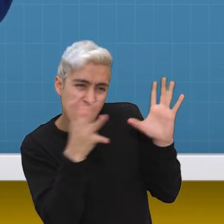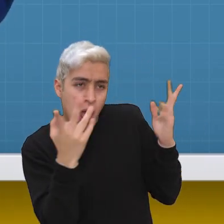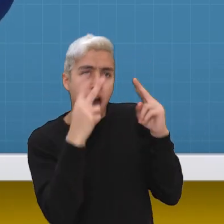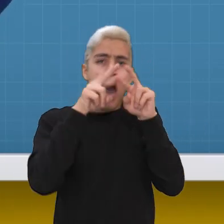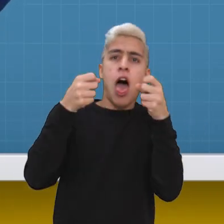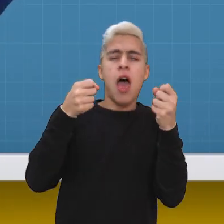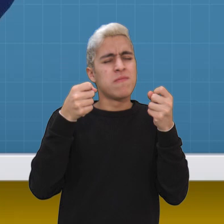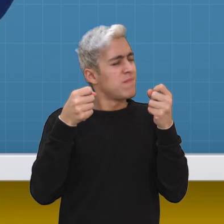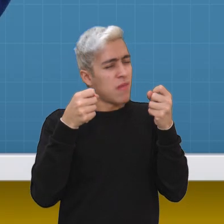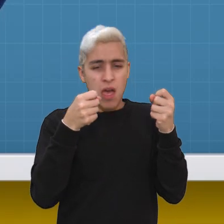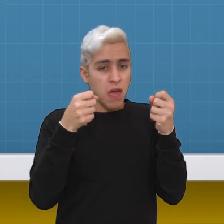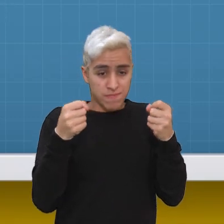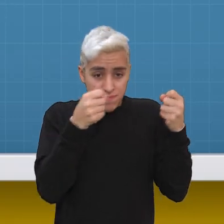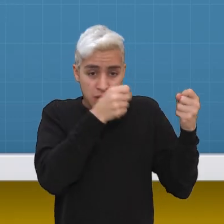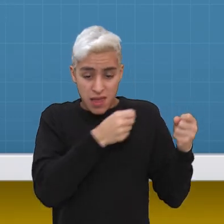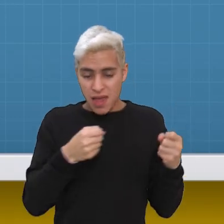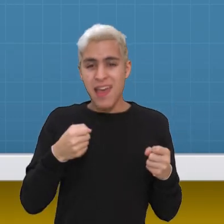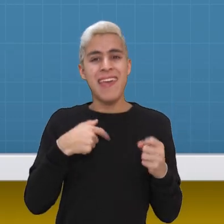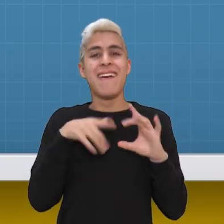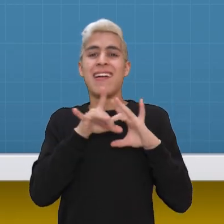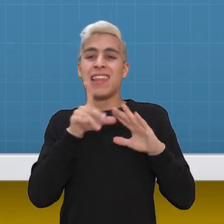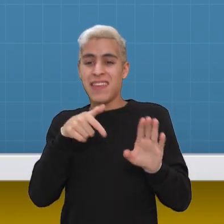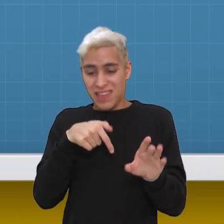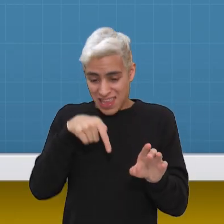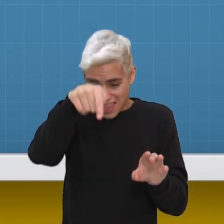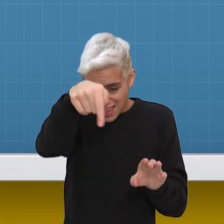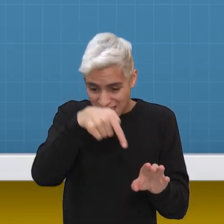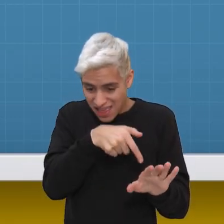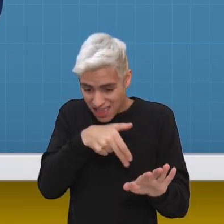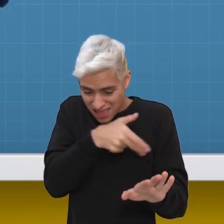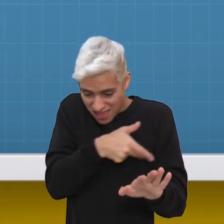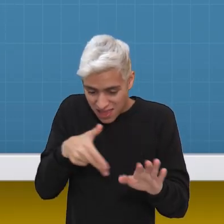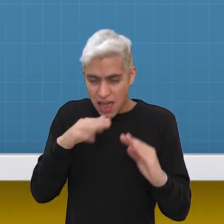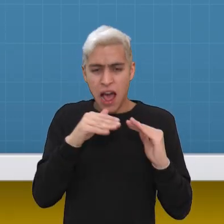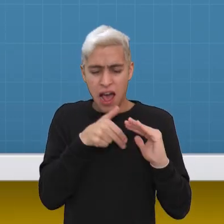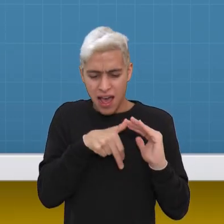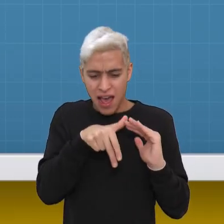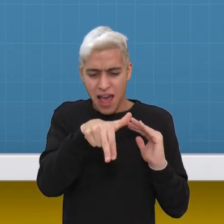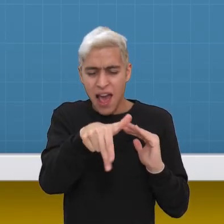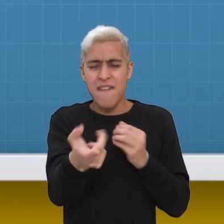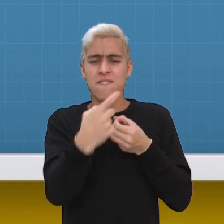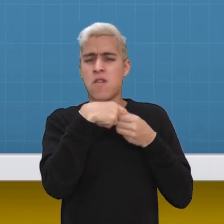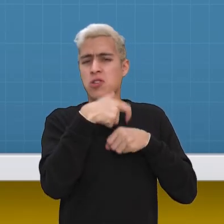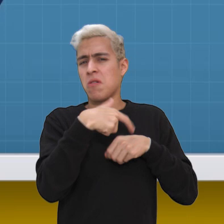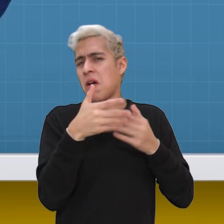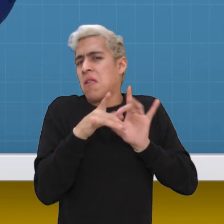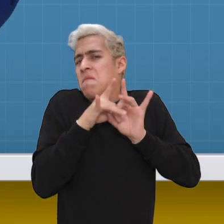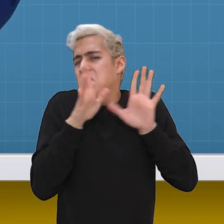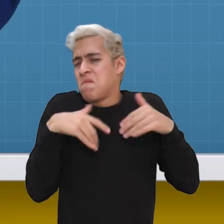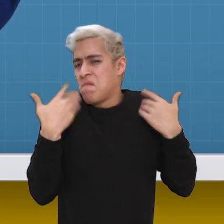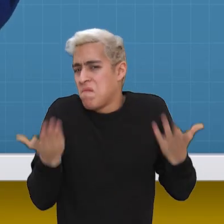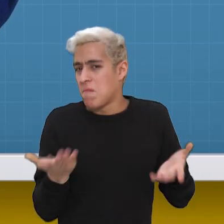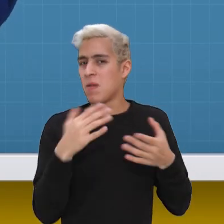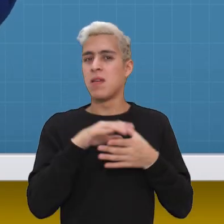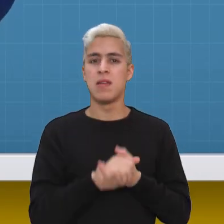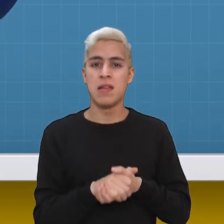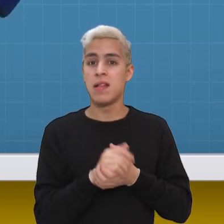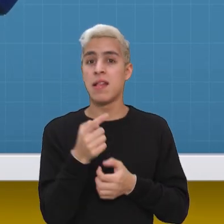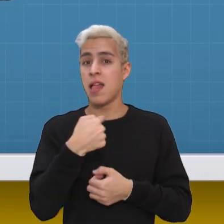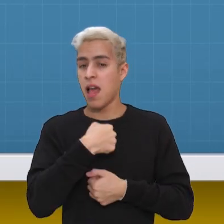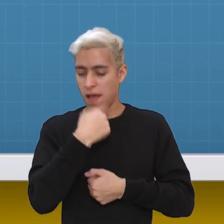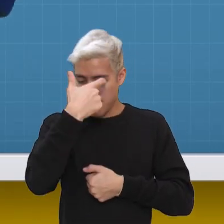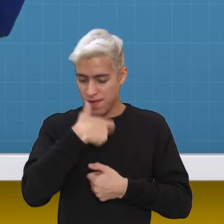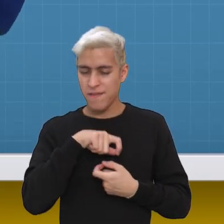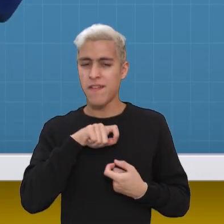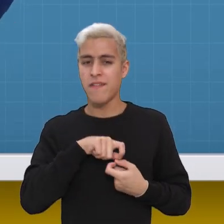liberdade. A minha liberdade de ir e vir, a minha liberdade de sair da minha casa e voltar a hora que eu puder.